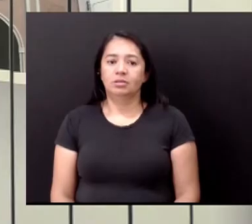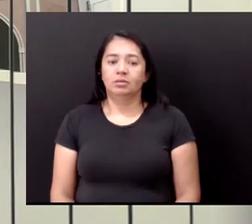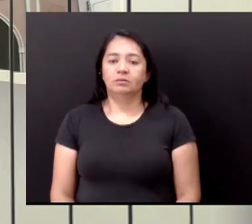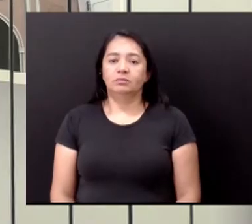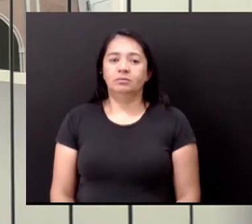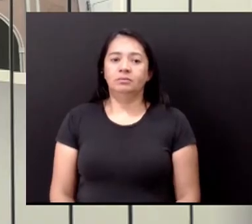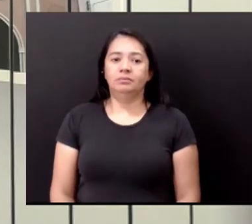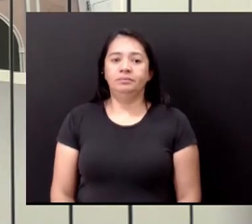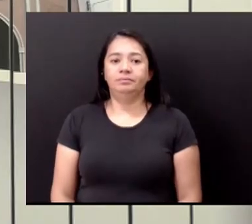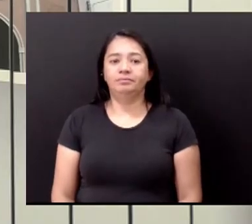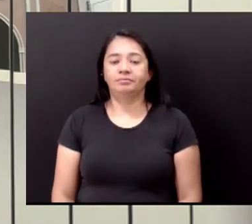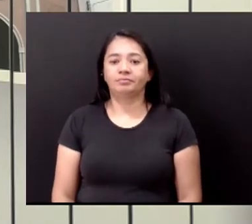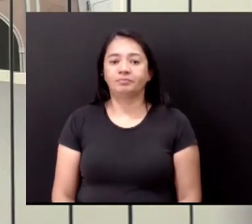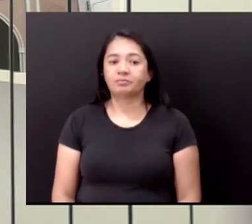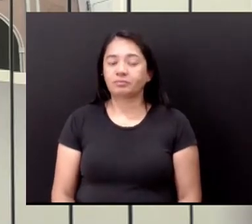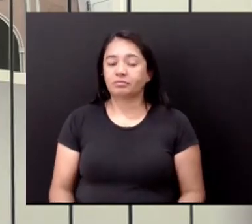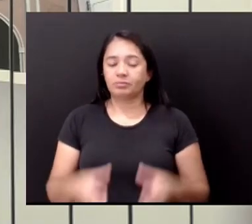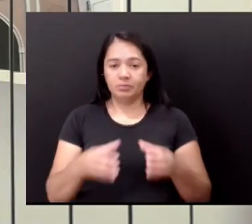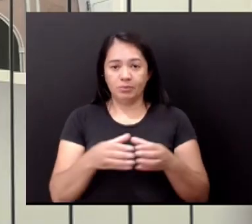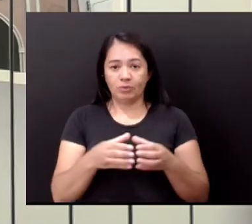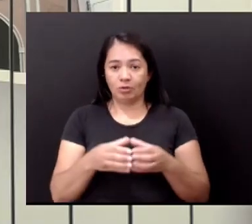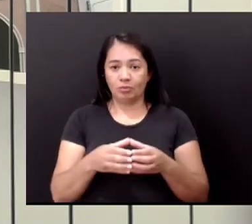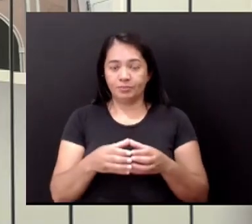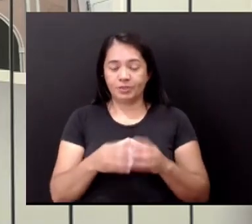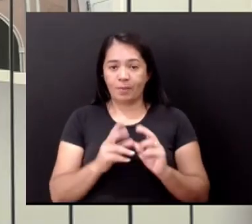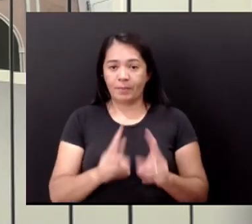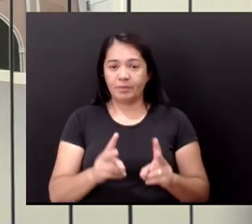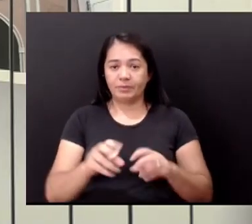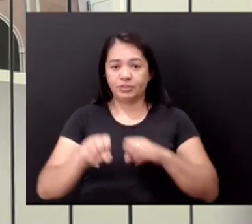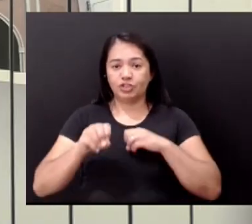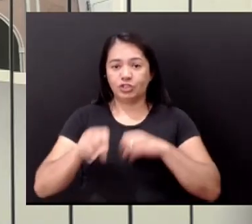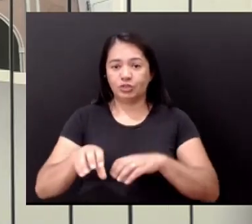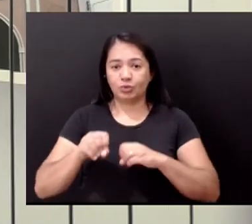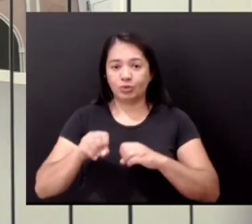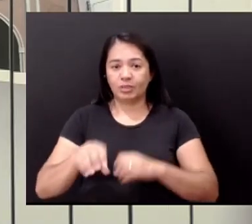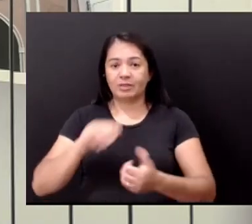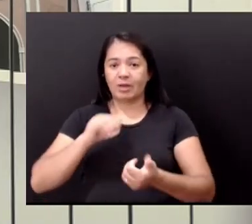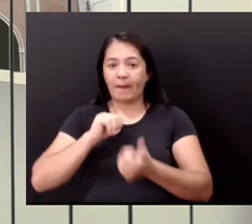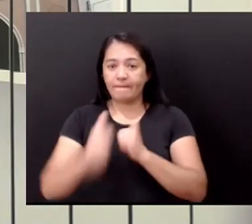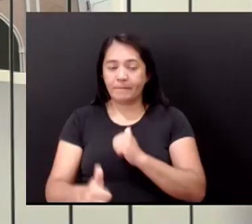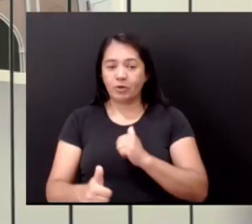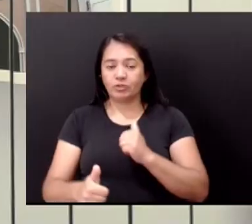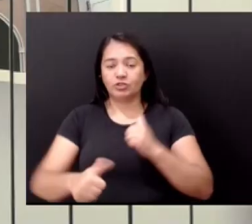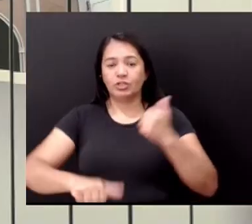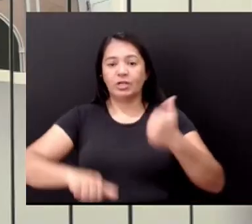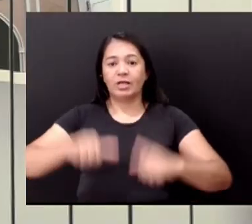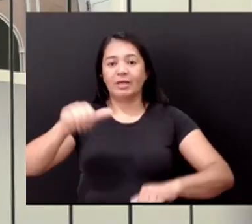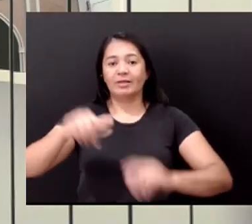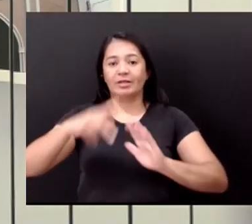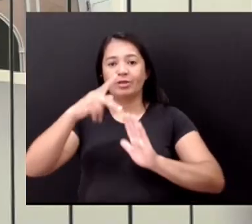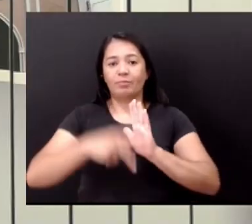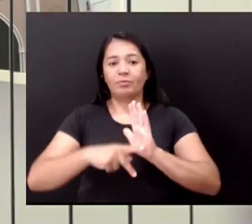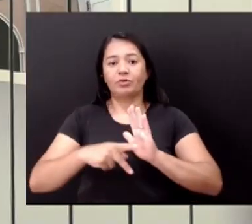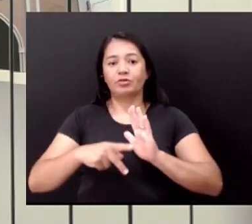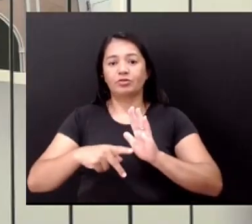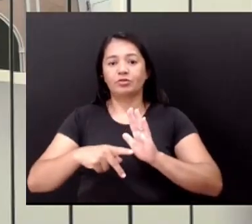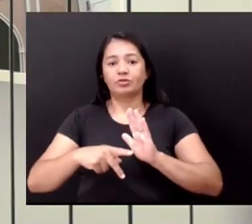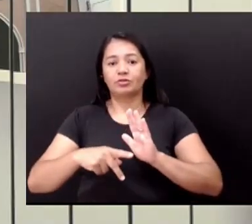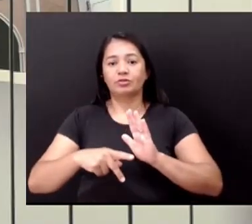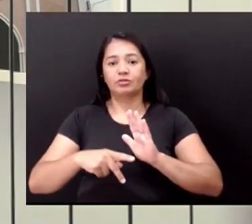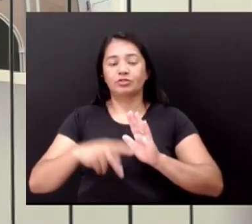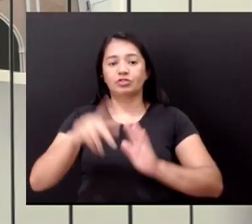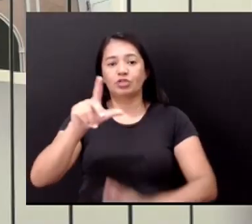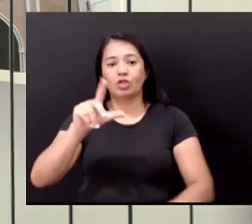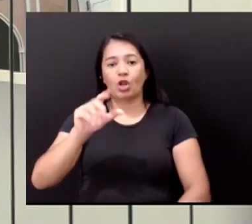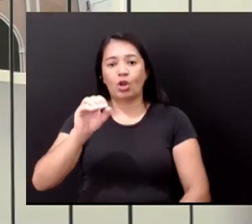Comissão Permanente de Educação e Esporte analisa projetos de denominação de logradouros públicos.